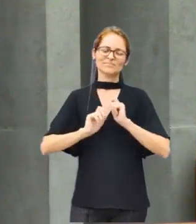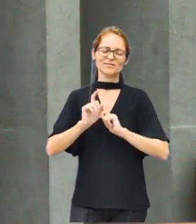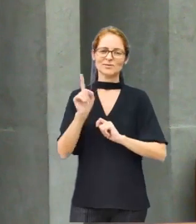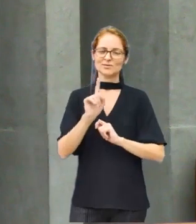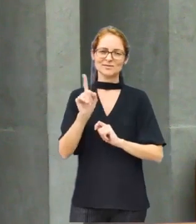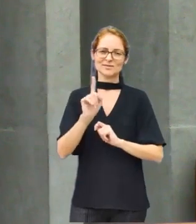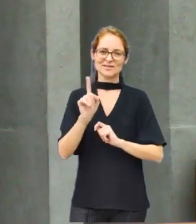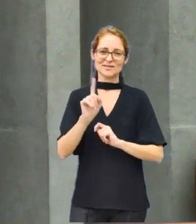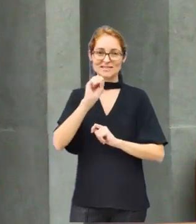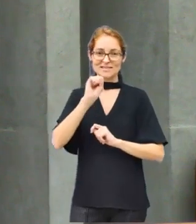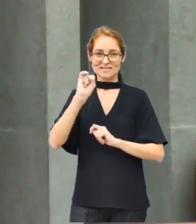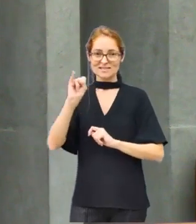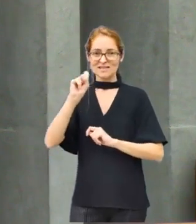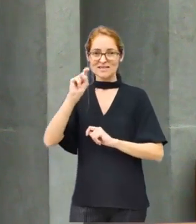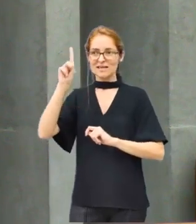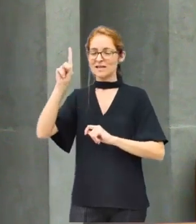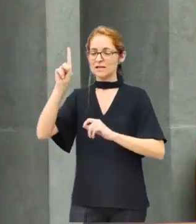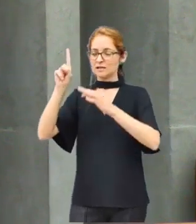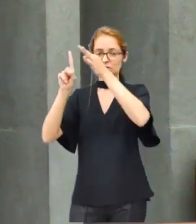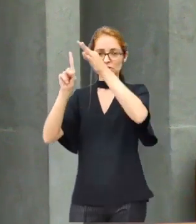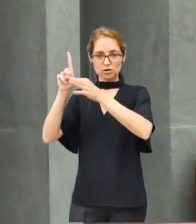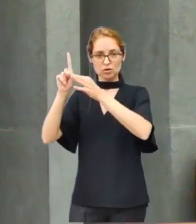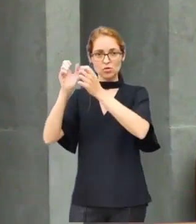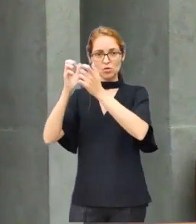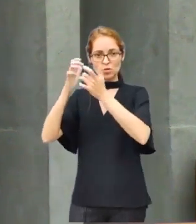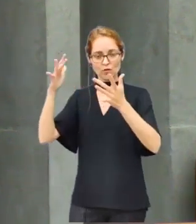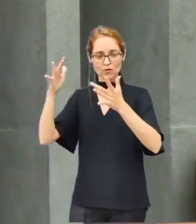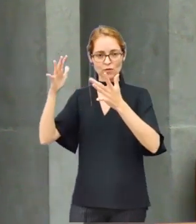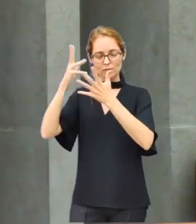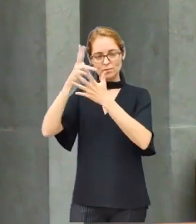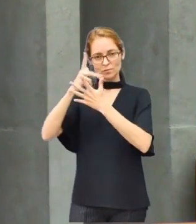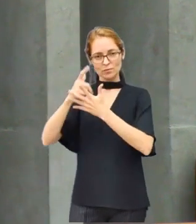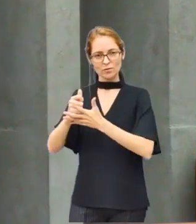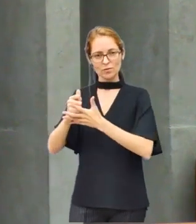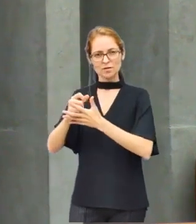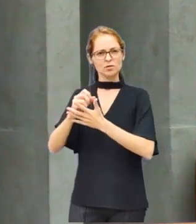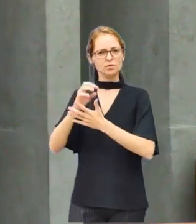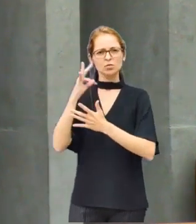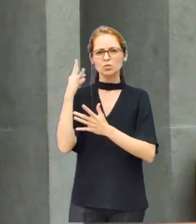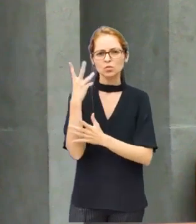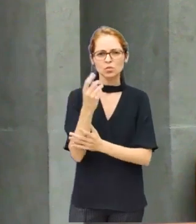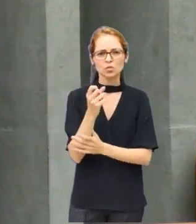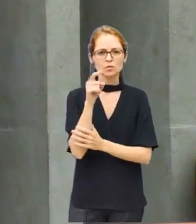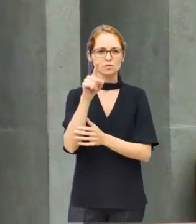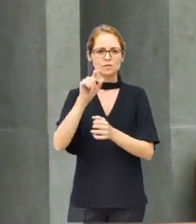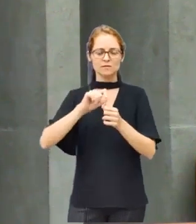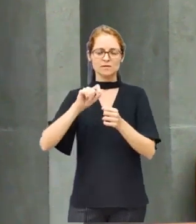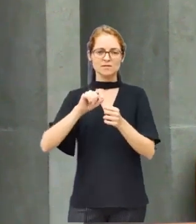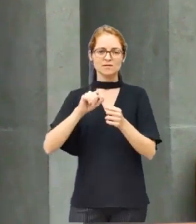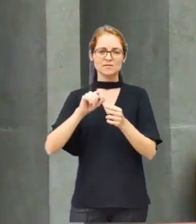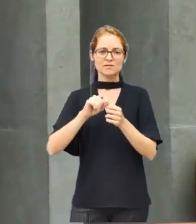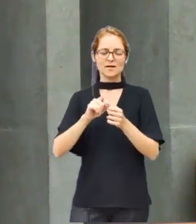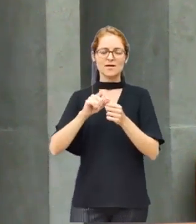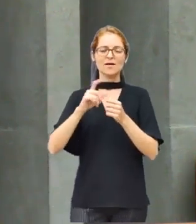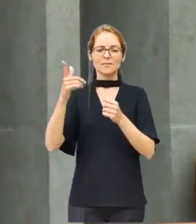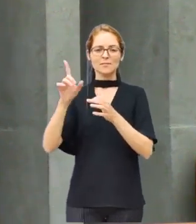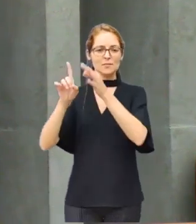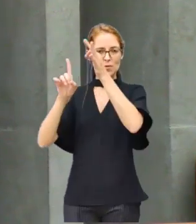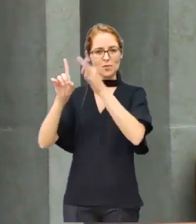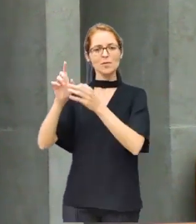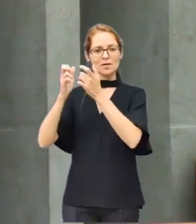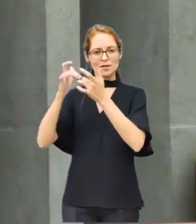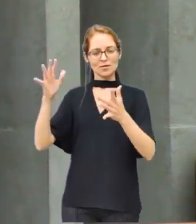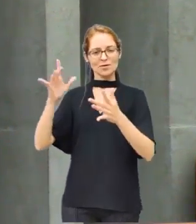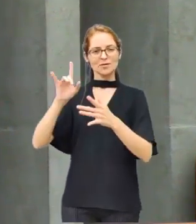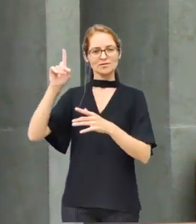Ele é digno de louvor e honra, tudo o que você fizer, seja em palavra ou ação, seja para a honra e glória desse